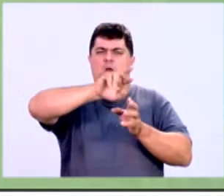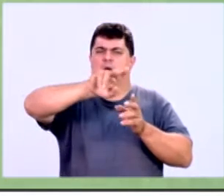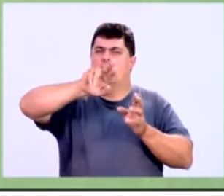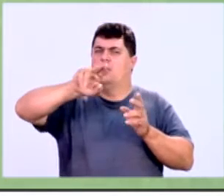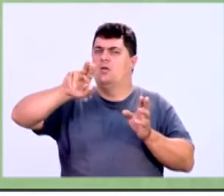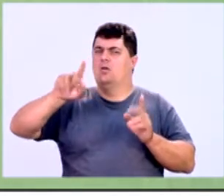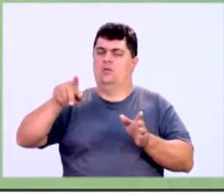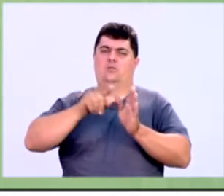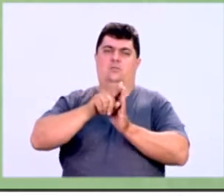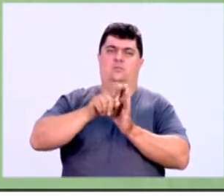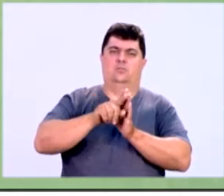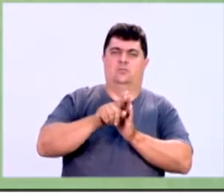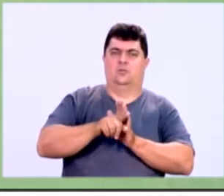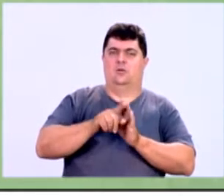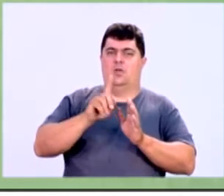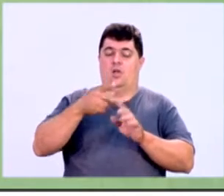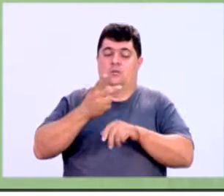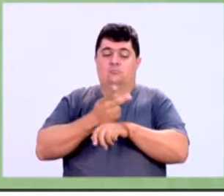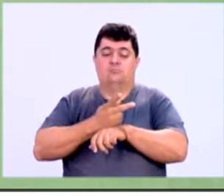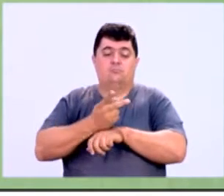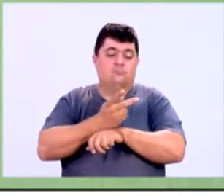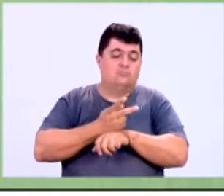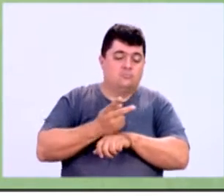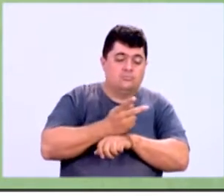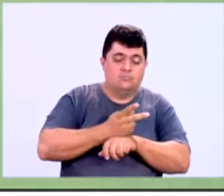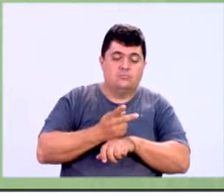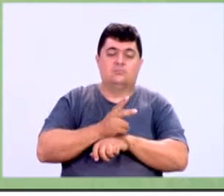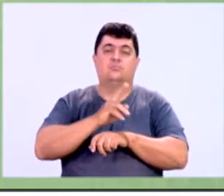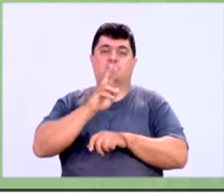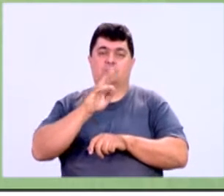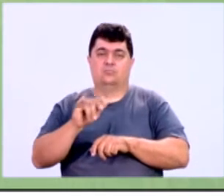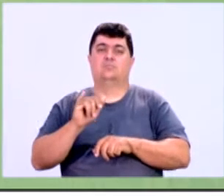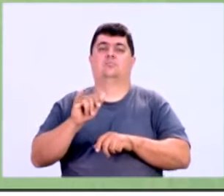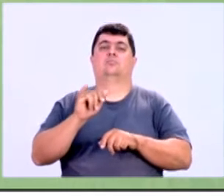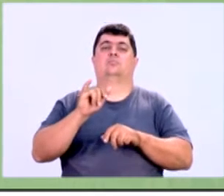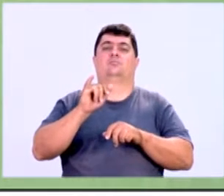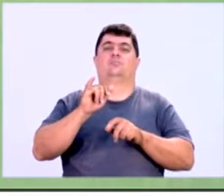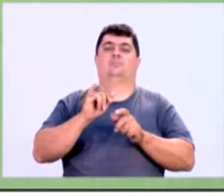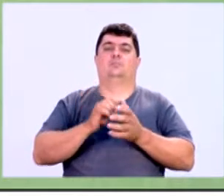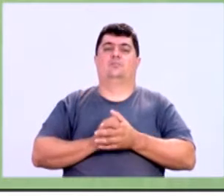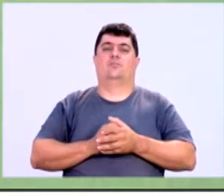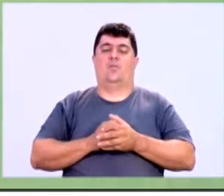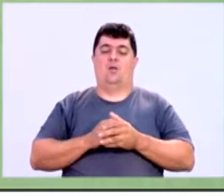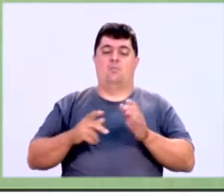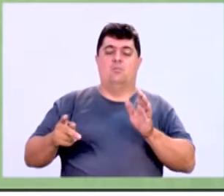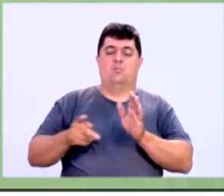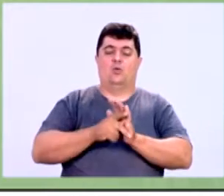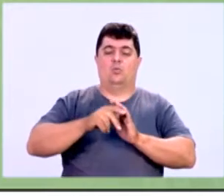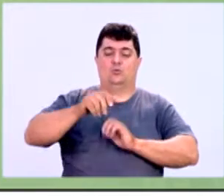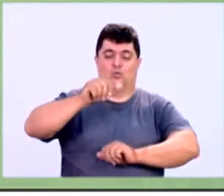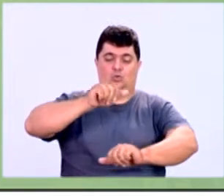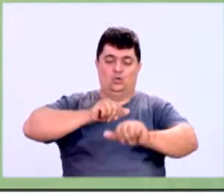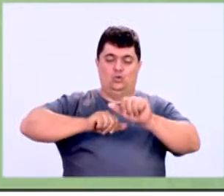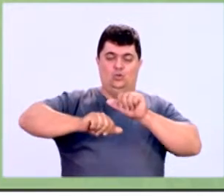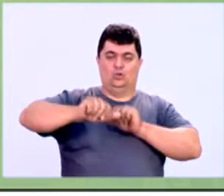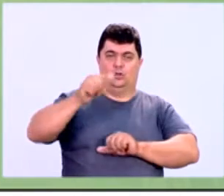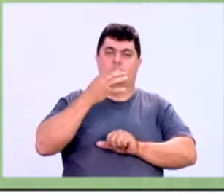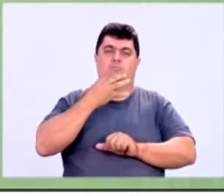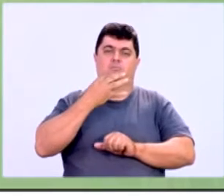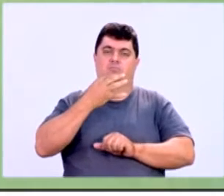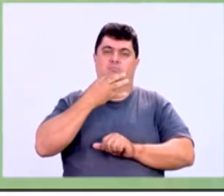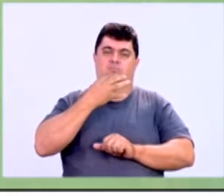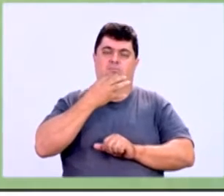formas em que a investigação ela é utilizada como uma forma de conhecimento, de adquirir